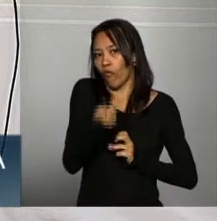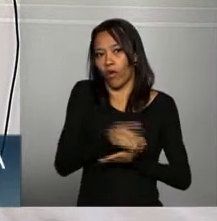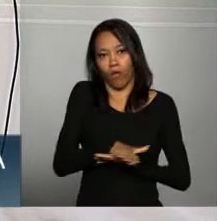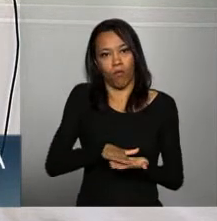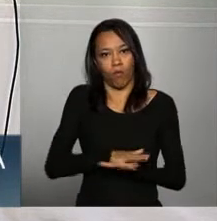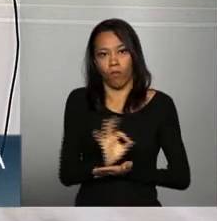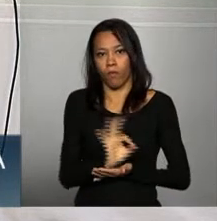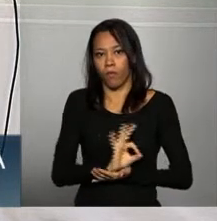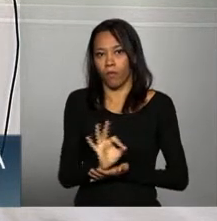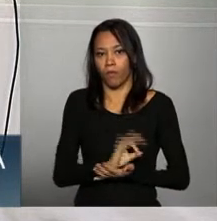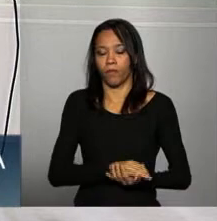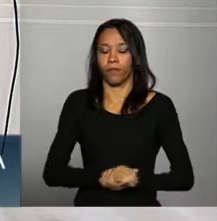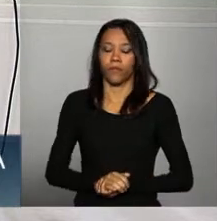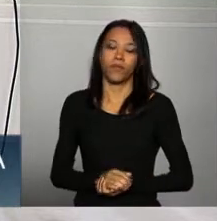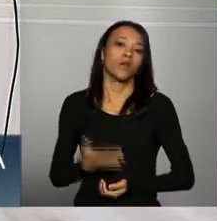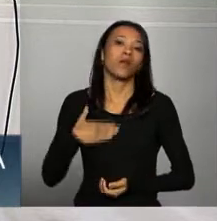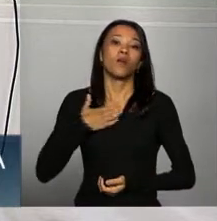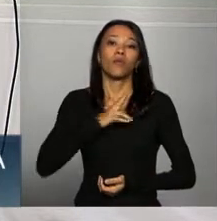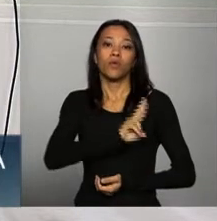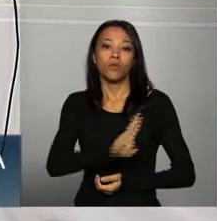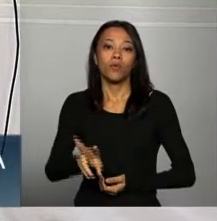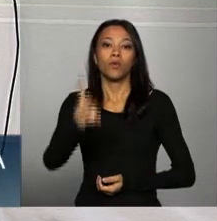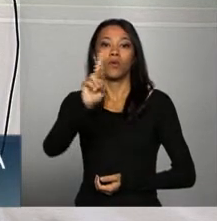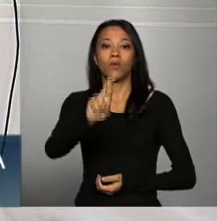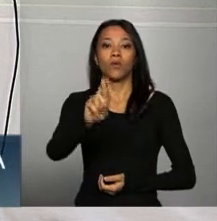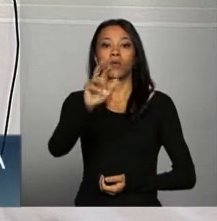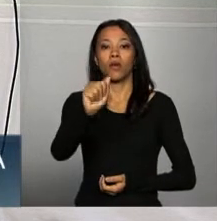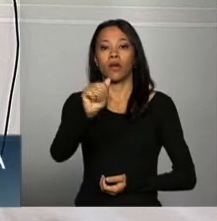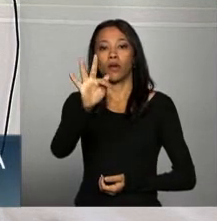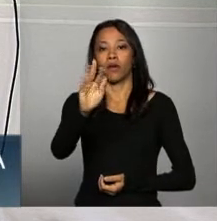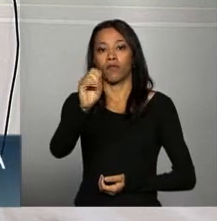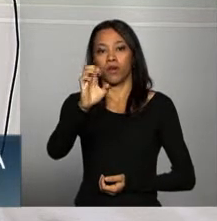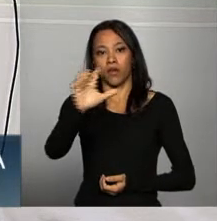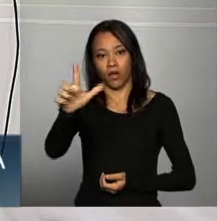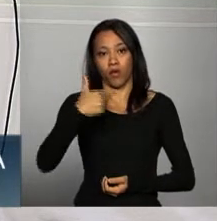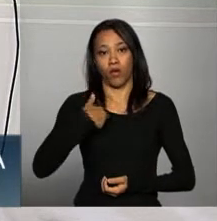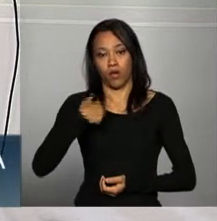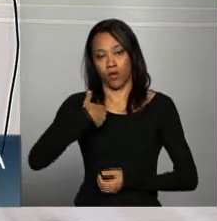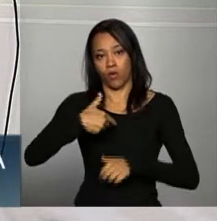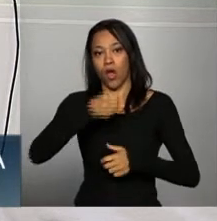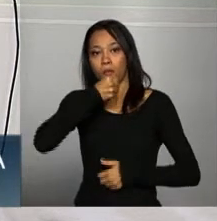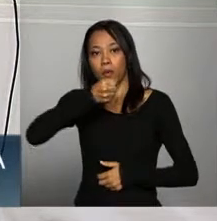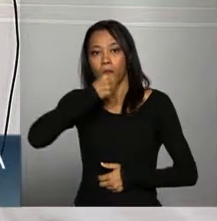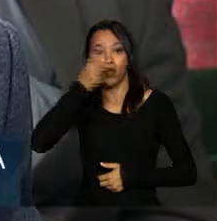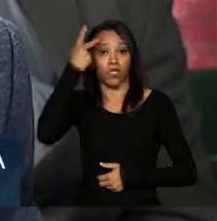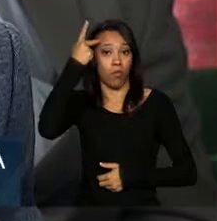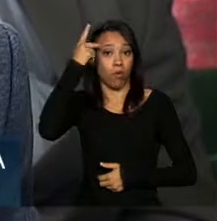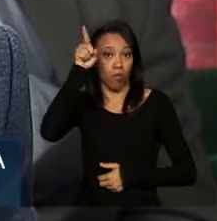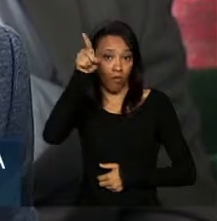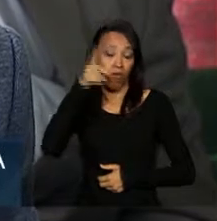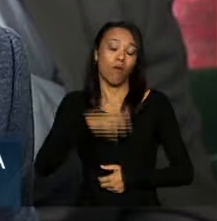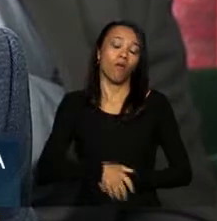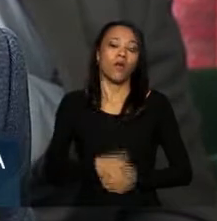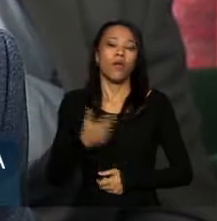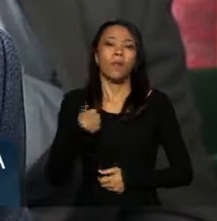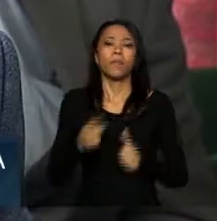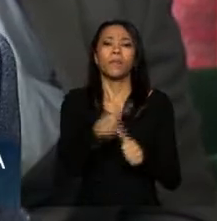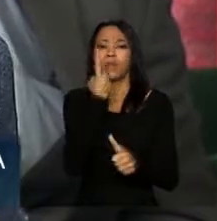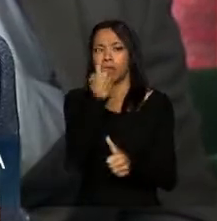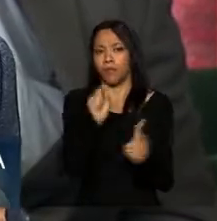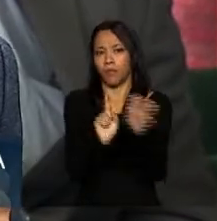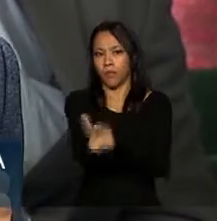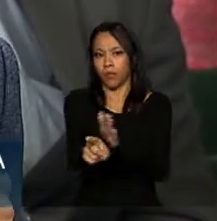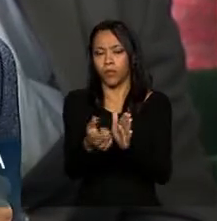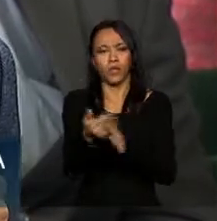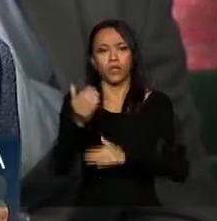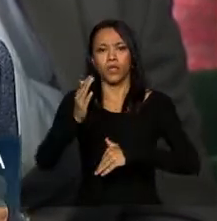Ministro Patrus, bom dia. Meu nome é Rafael, sou repórter do jornal Estado de São Paulo. Queria fazer duas perguntas para o senhor. A primeira em relação às